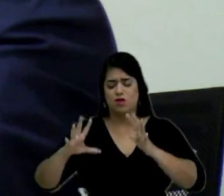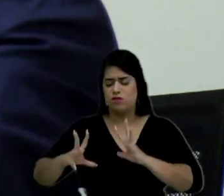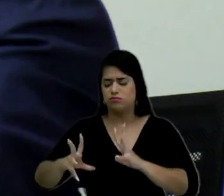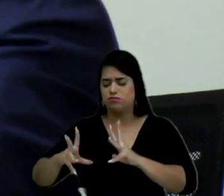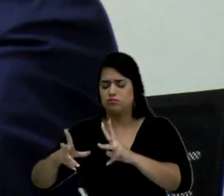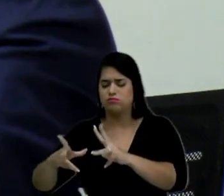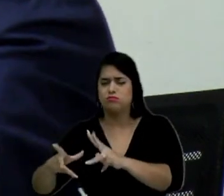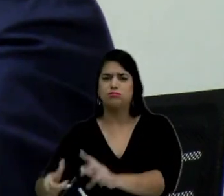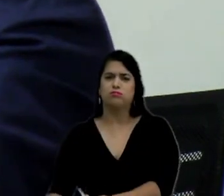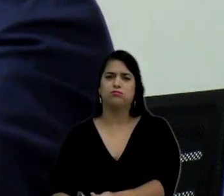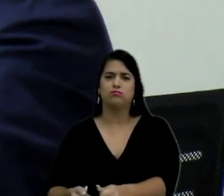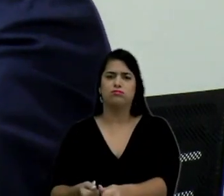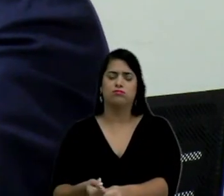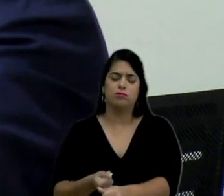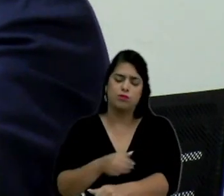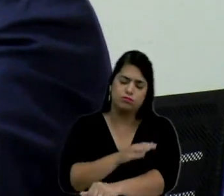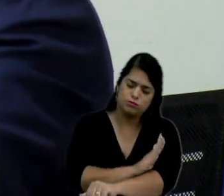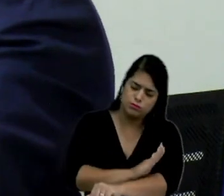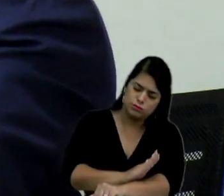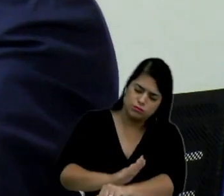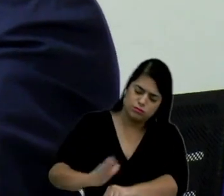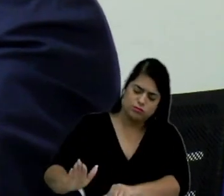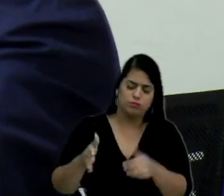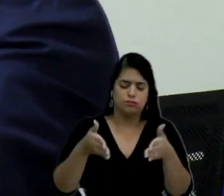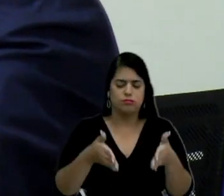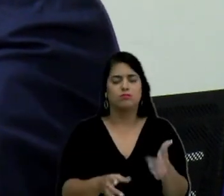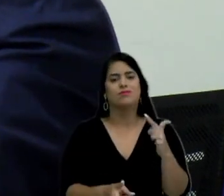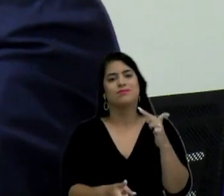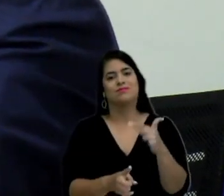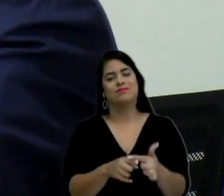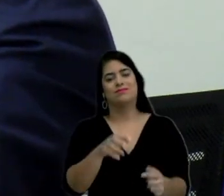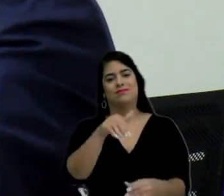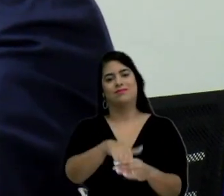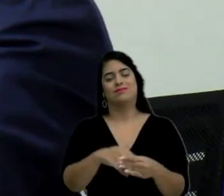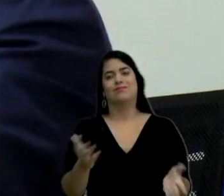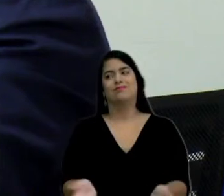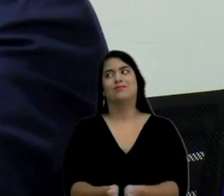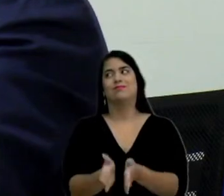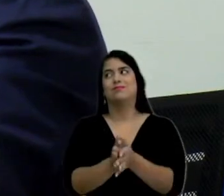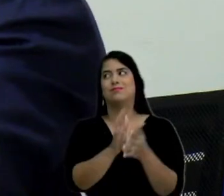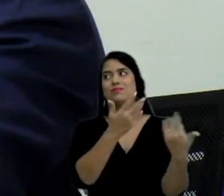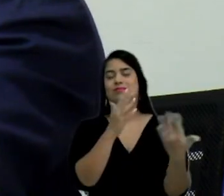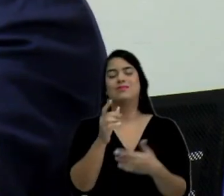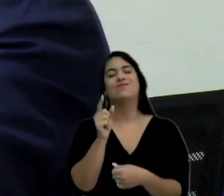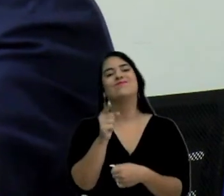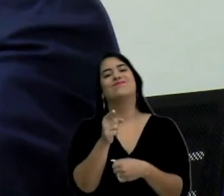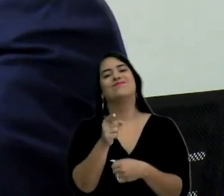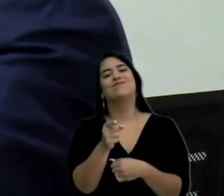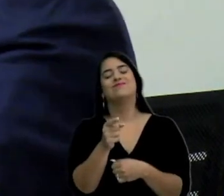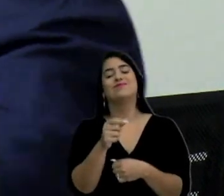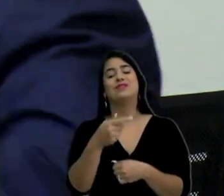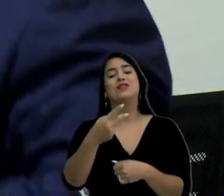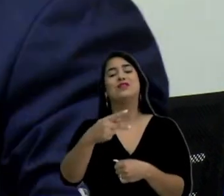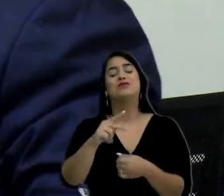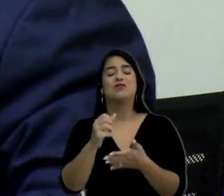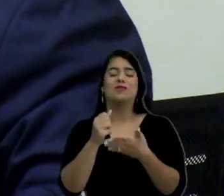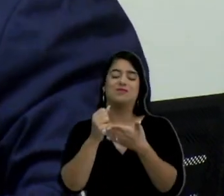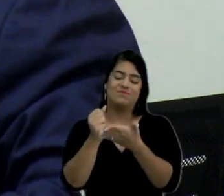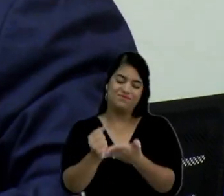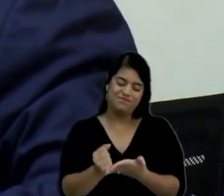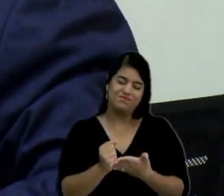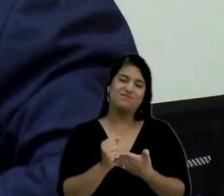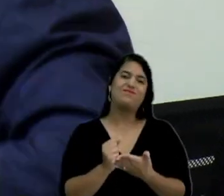piso lá no cemitério quero também dar um voto de aplaus por você Jose por a sua ajuda pela